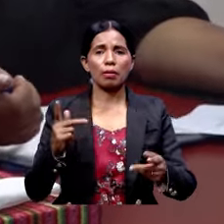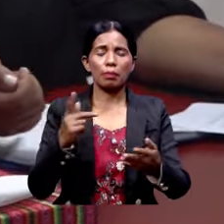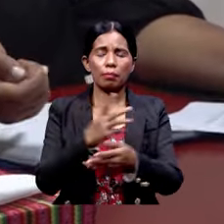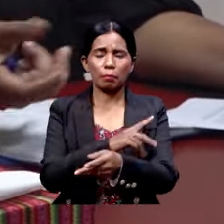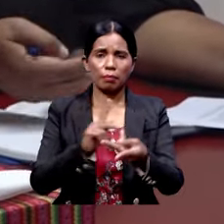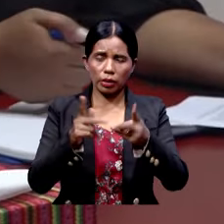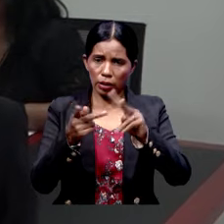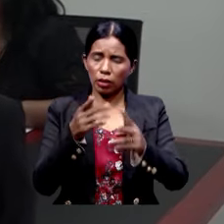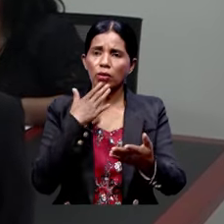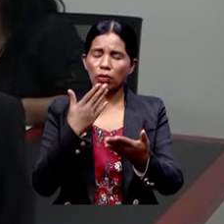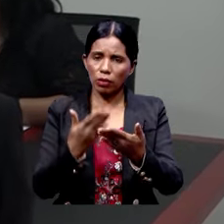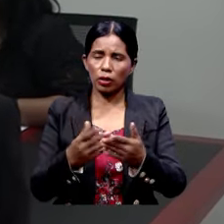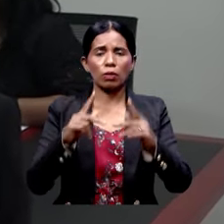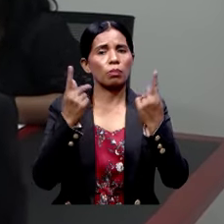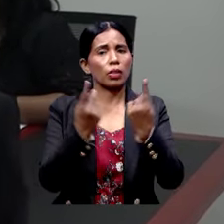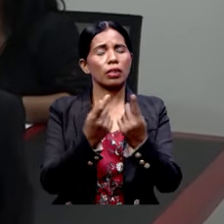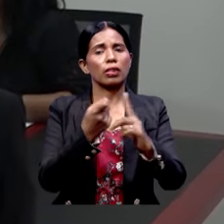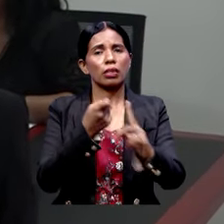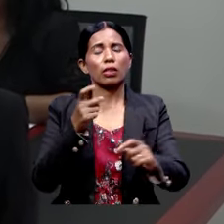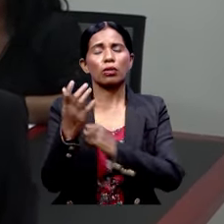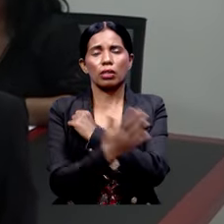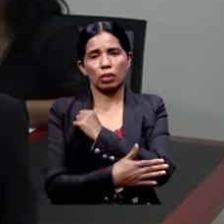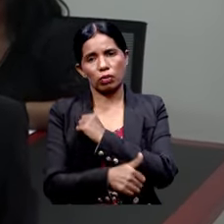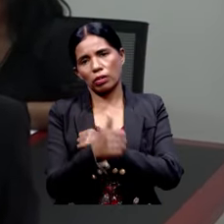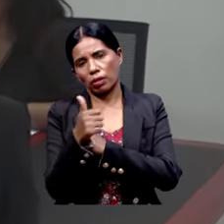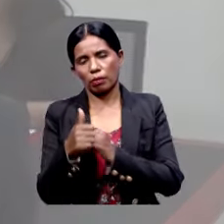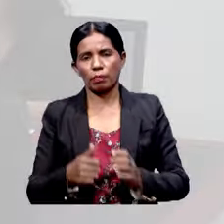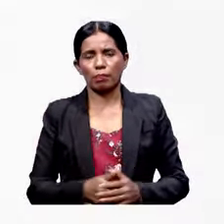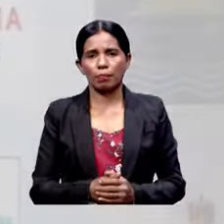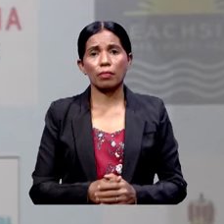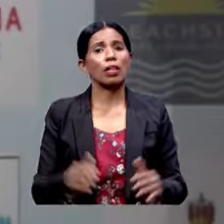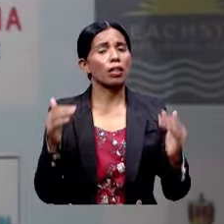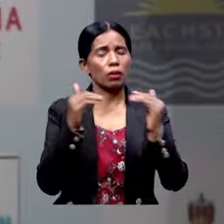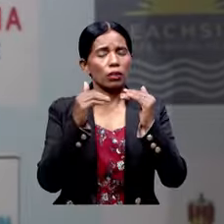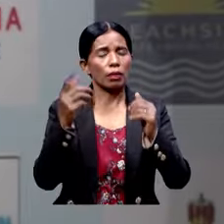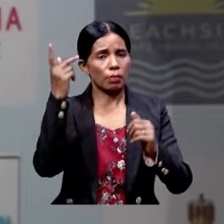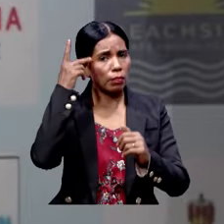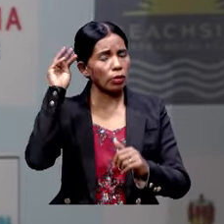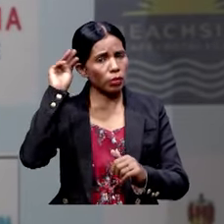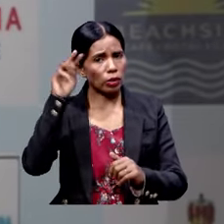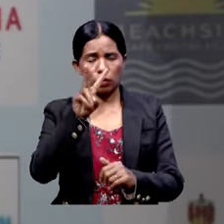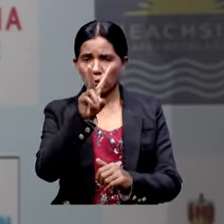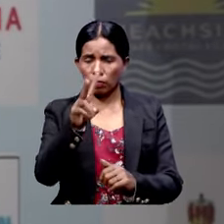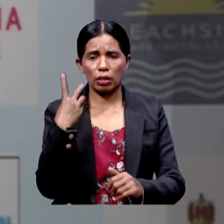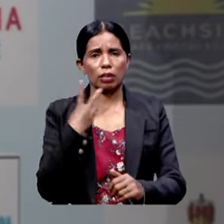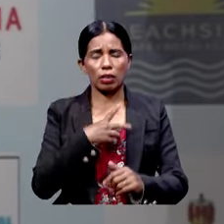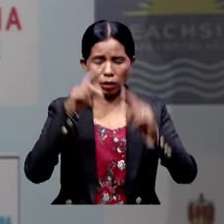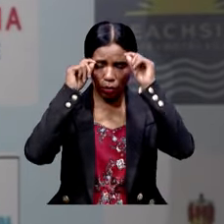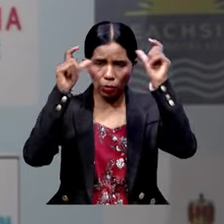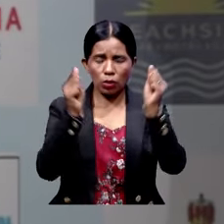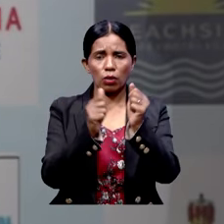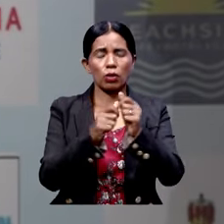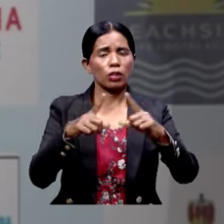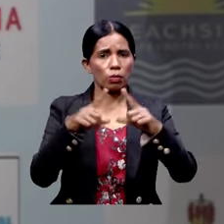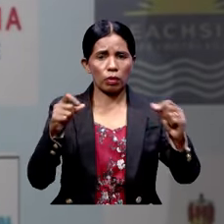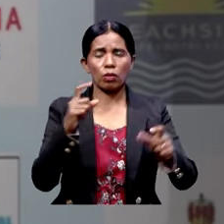no justo com o empresário Sira, com o Sira Elior. E é encontro com o primeiro-ministro Rua, Tania Timor, com o Japão, em que ele é fulano,